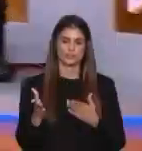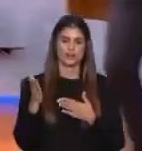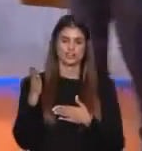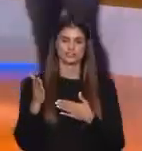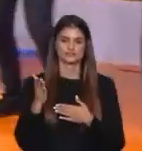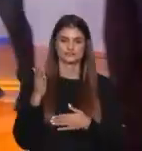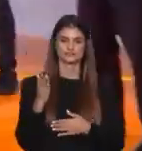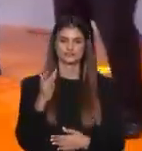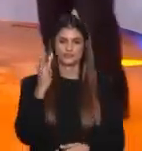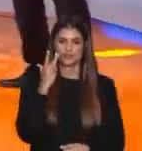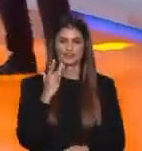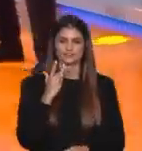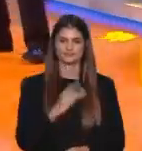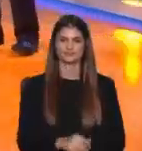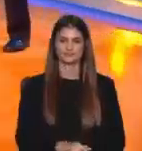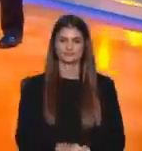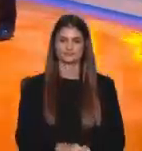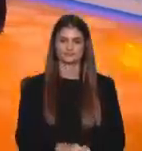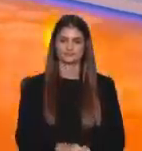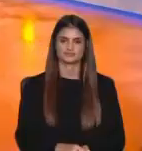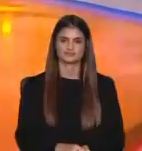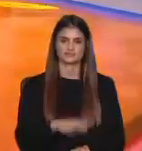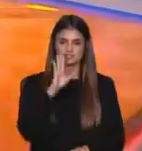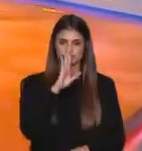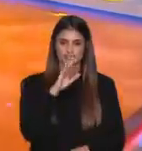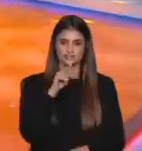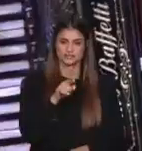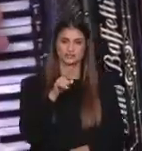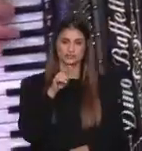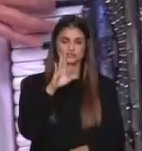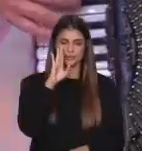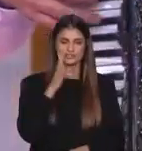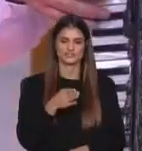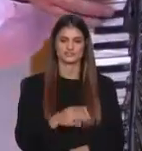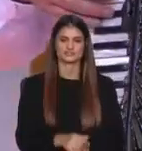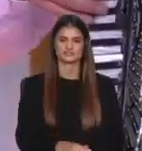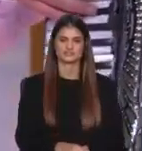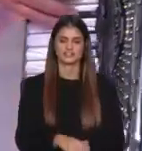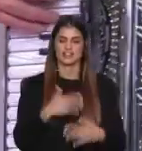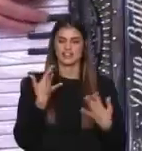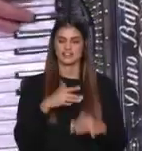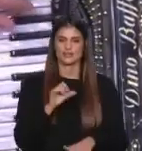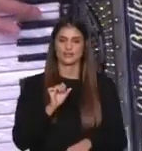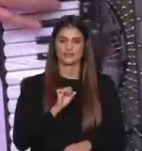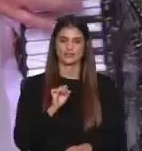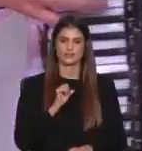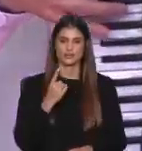bailar. Morena, ai se tu soubesses, a minha alegria.